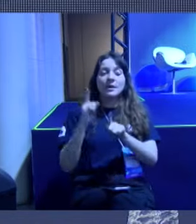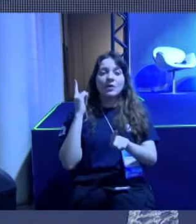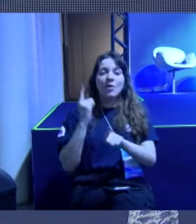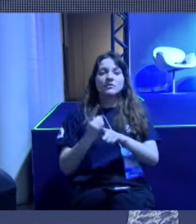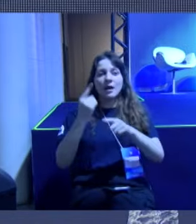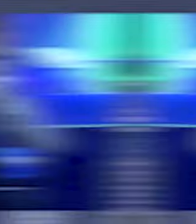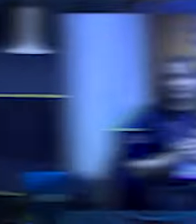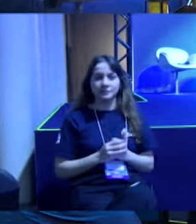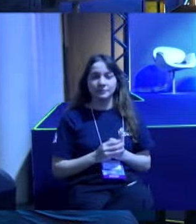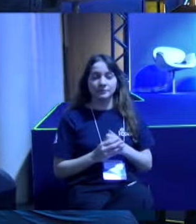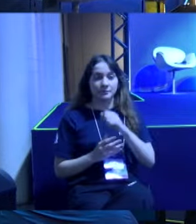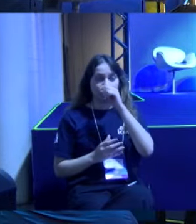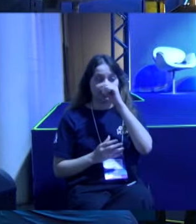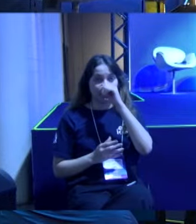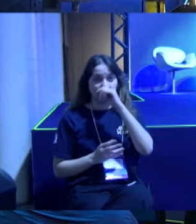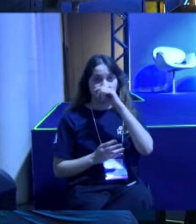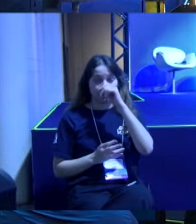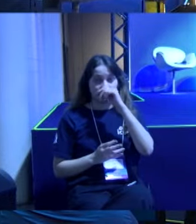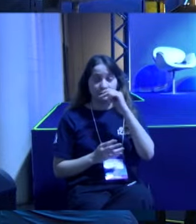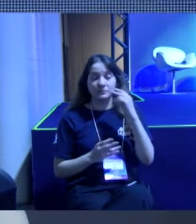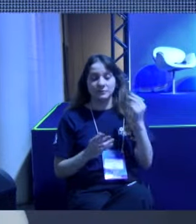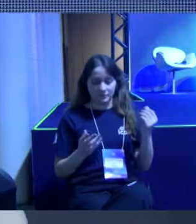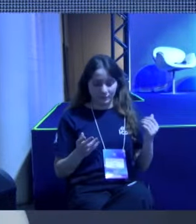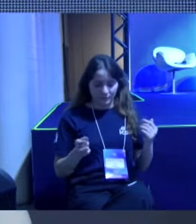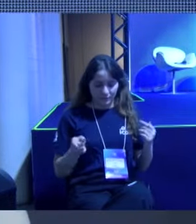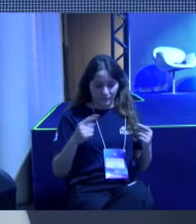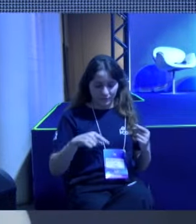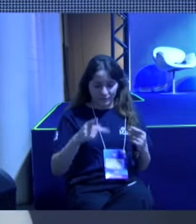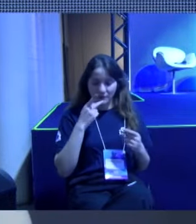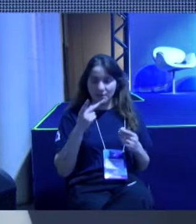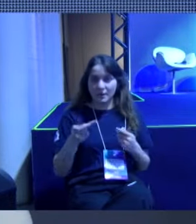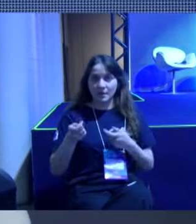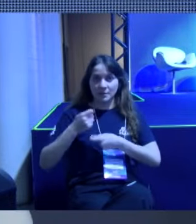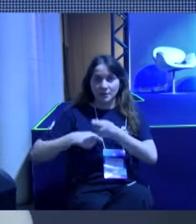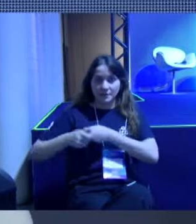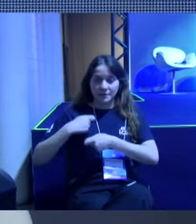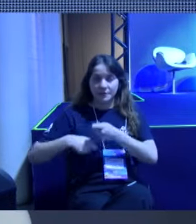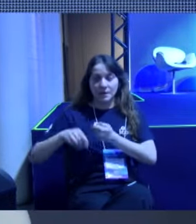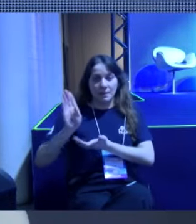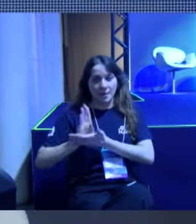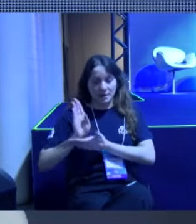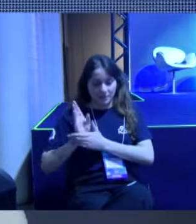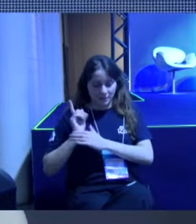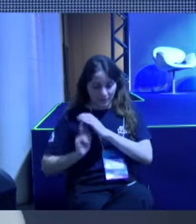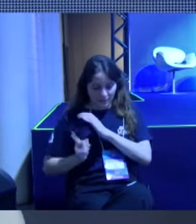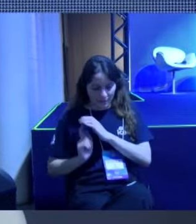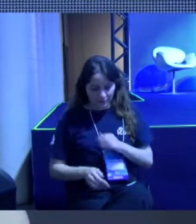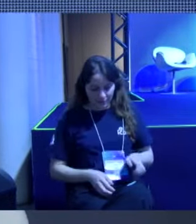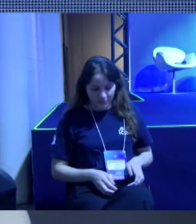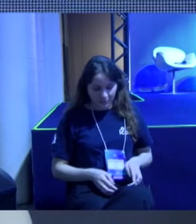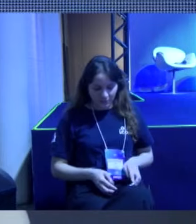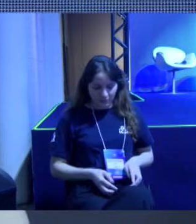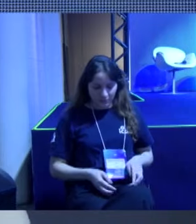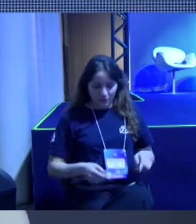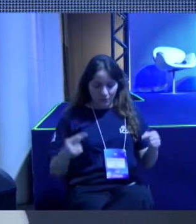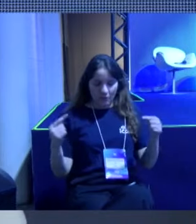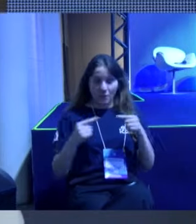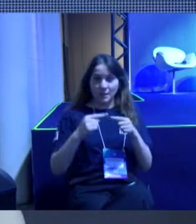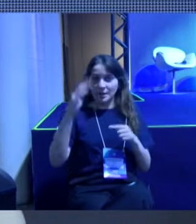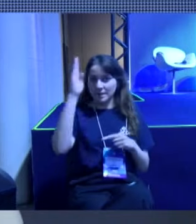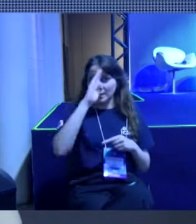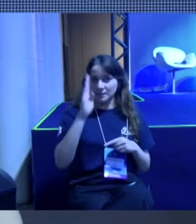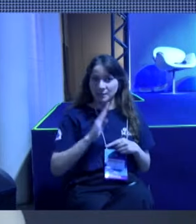insights a partir disso. Quando a gente está falando do nosso business, a nossa base de clientes, ela reflete muito o Brasil.